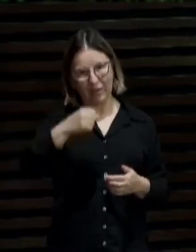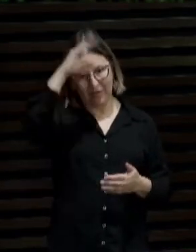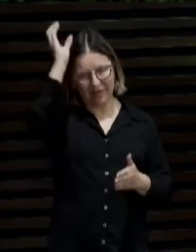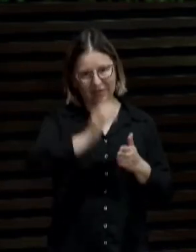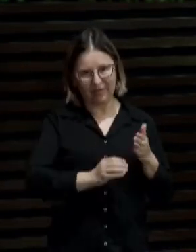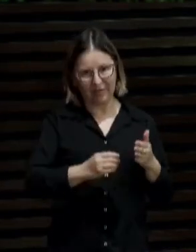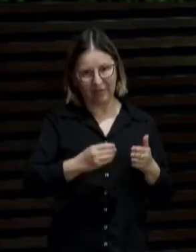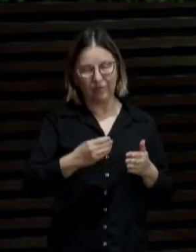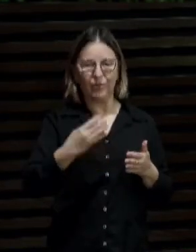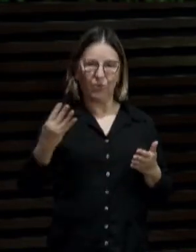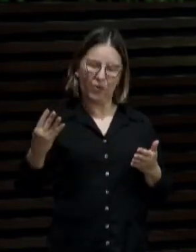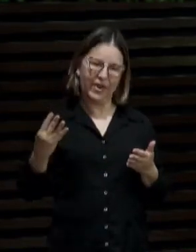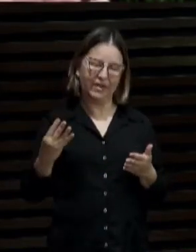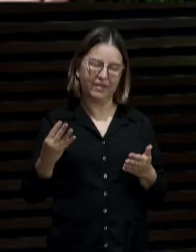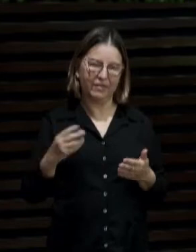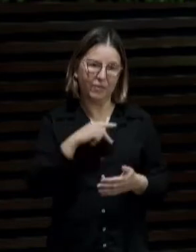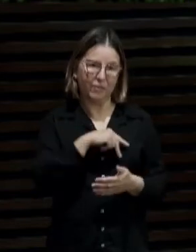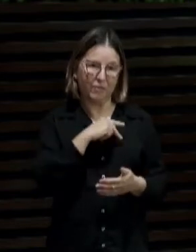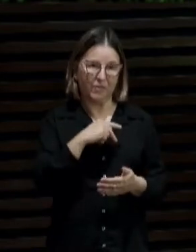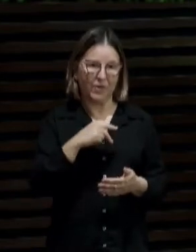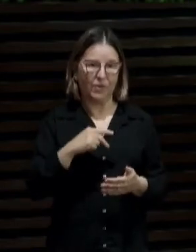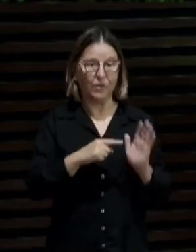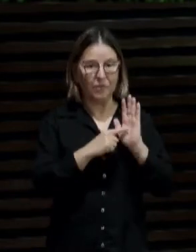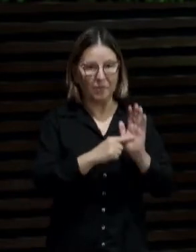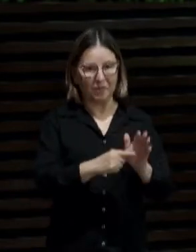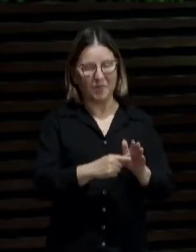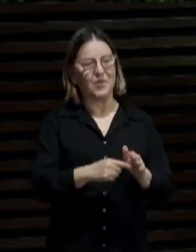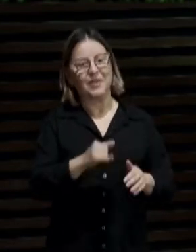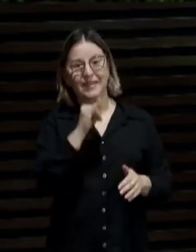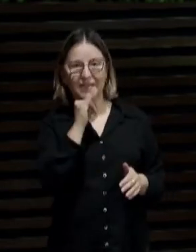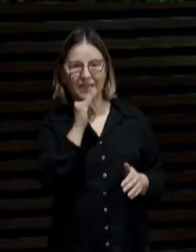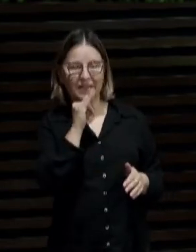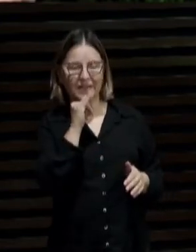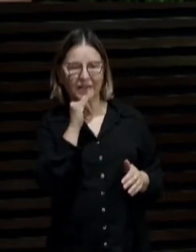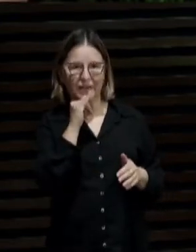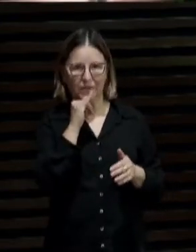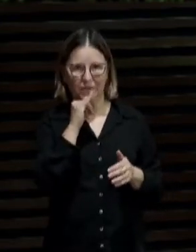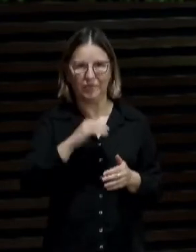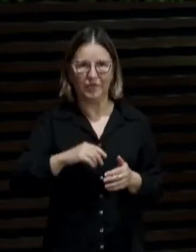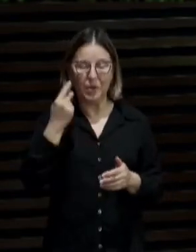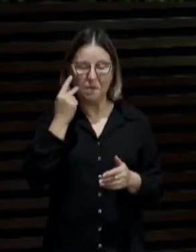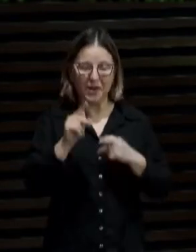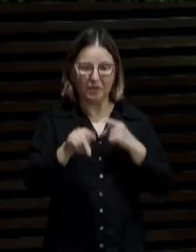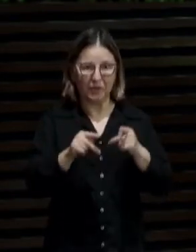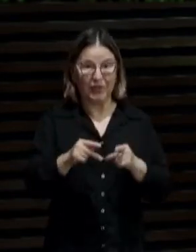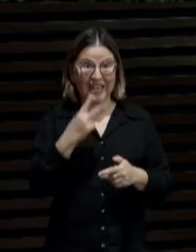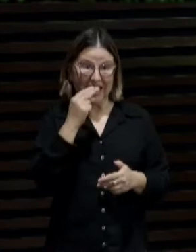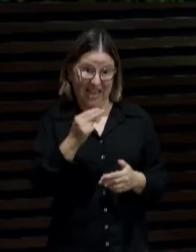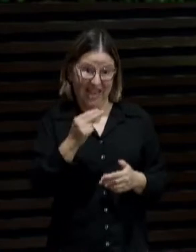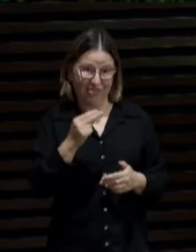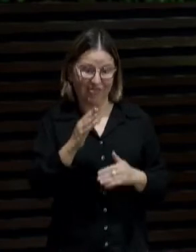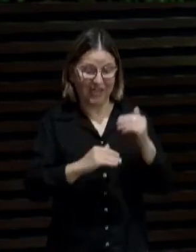curtos exemplos que derrubam qualquer argumento daqueles que pensam que as obras valem ou já valeram algum dia para a nossa